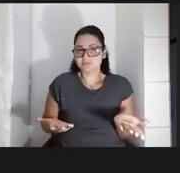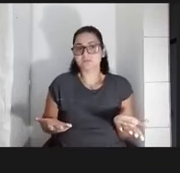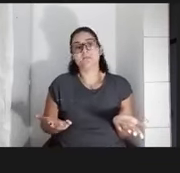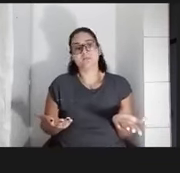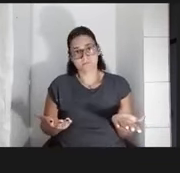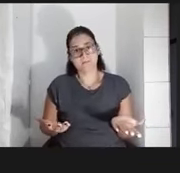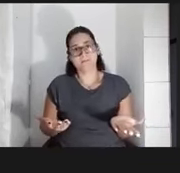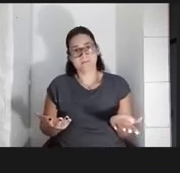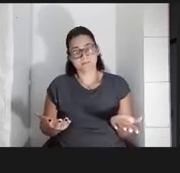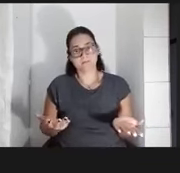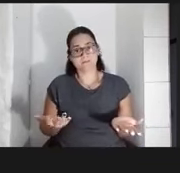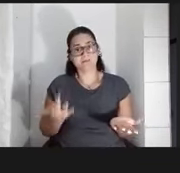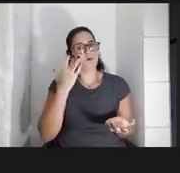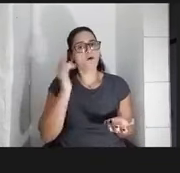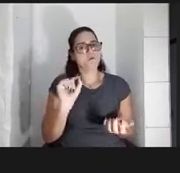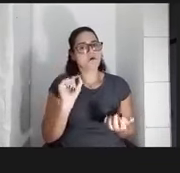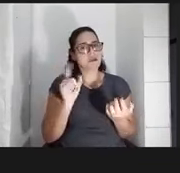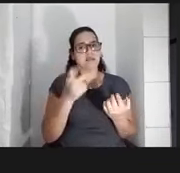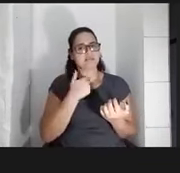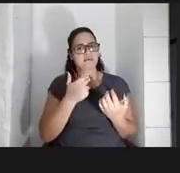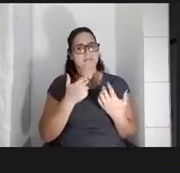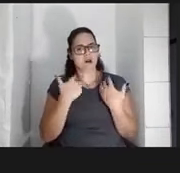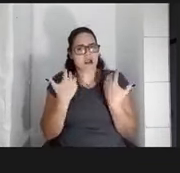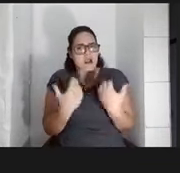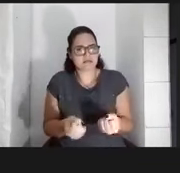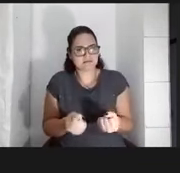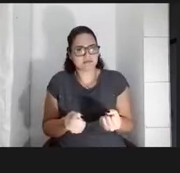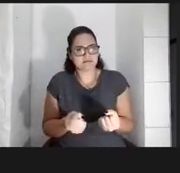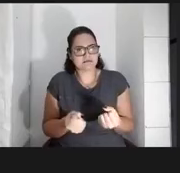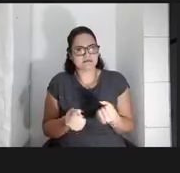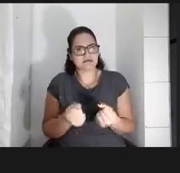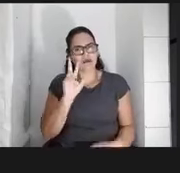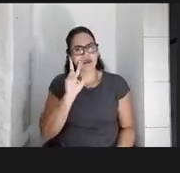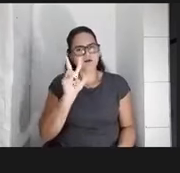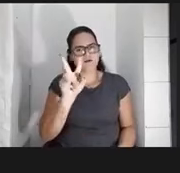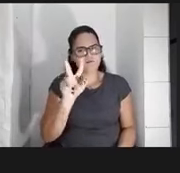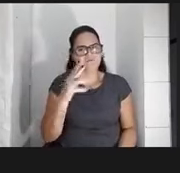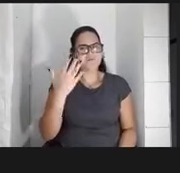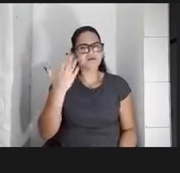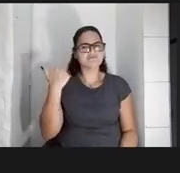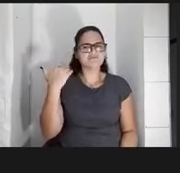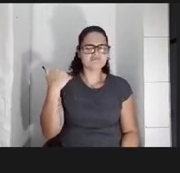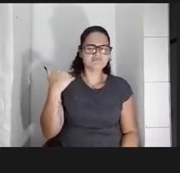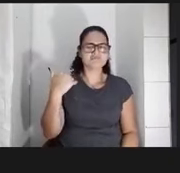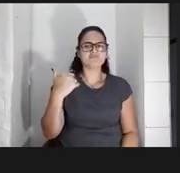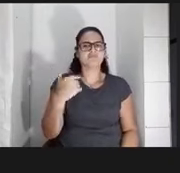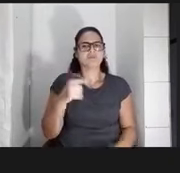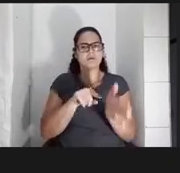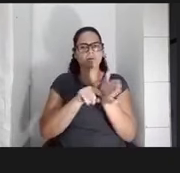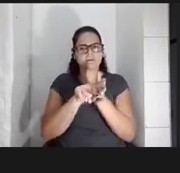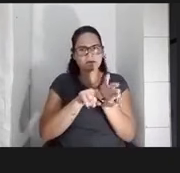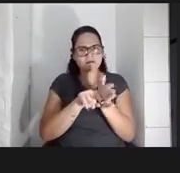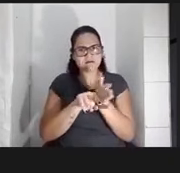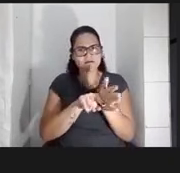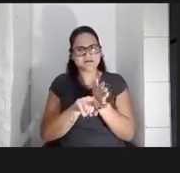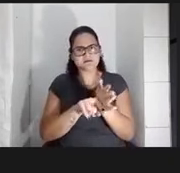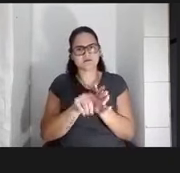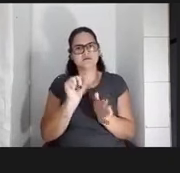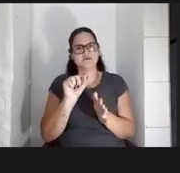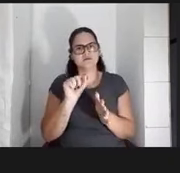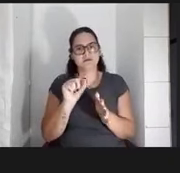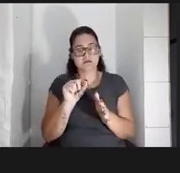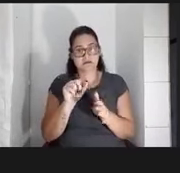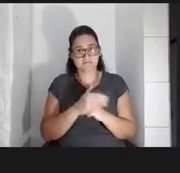não pode aceitar isso. Eu vi esses dias, eu fui pesquisar, depois do até provocada pelo convite da